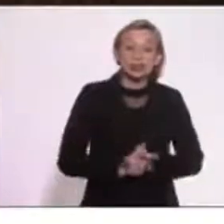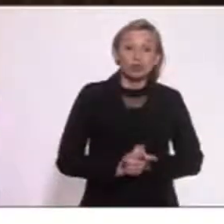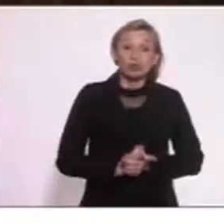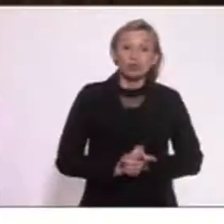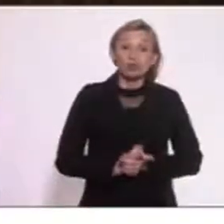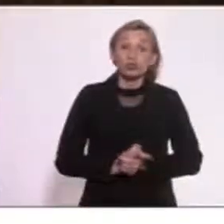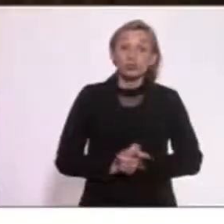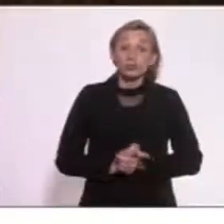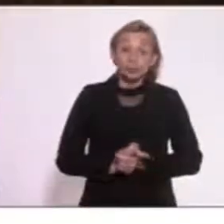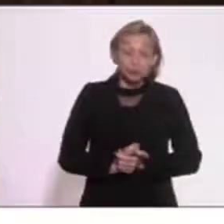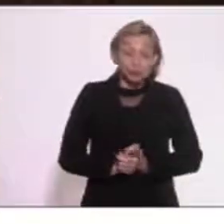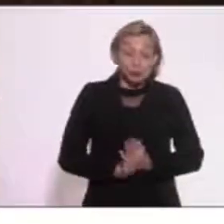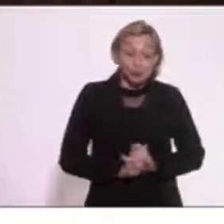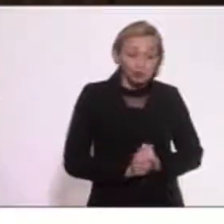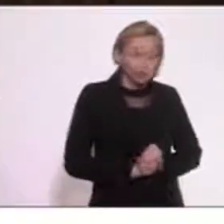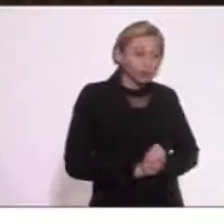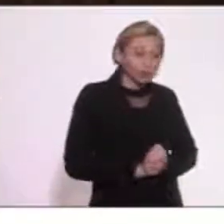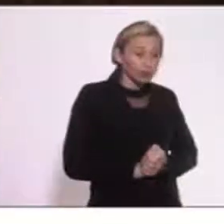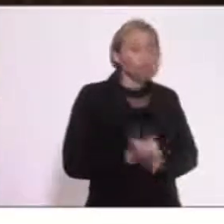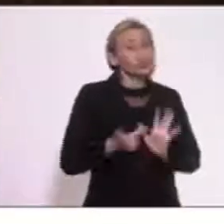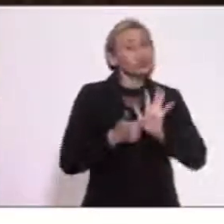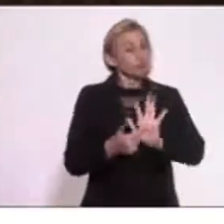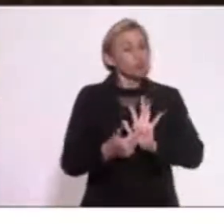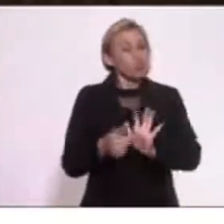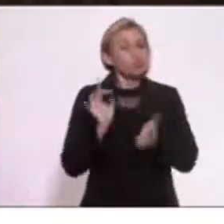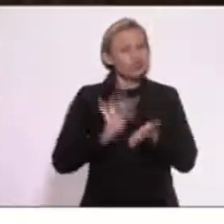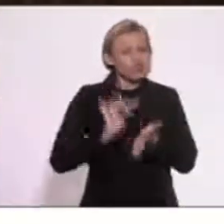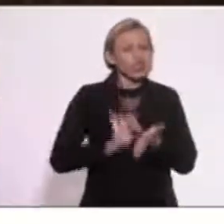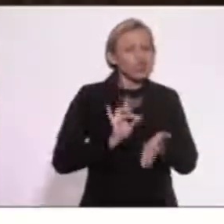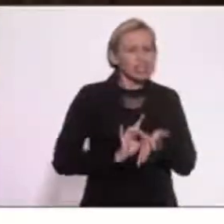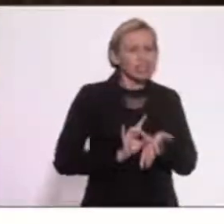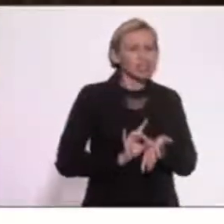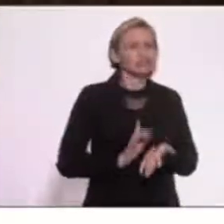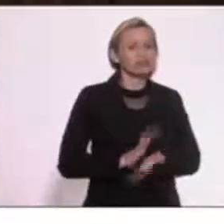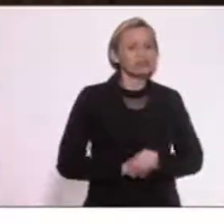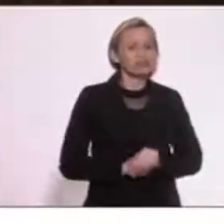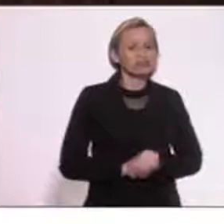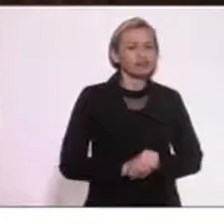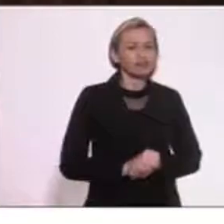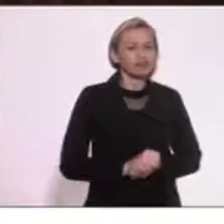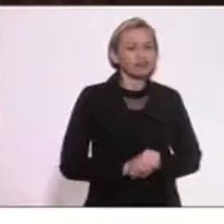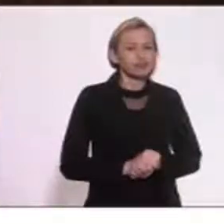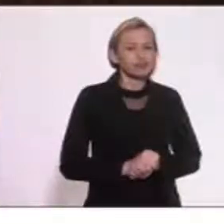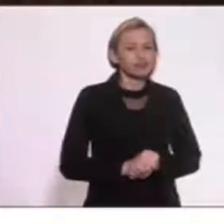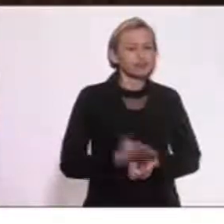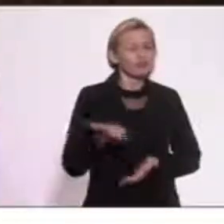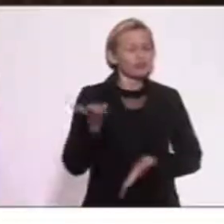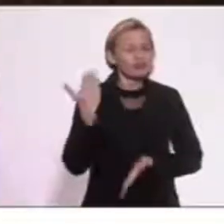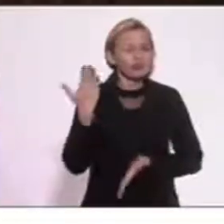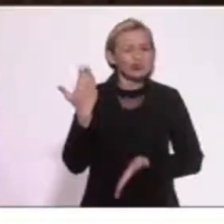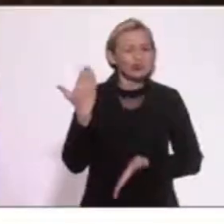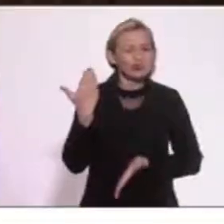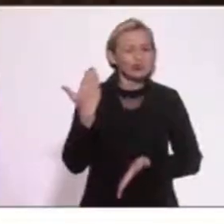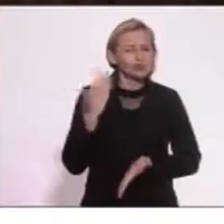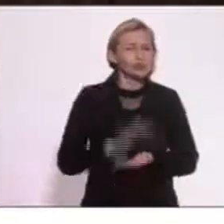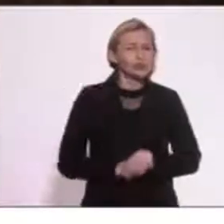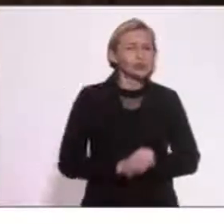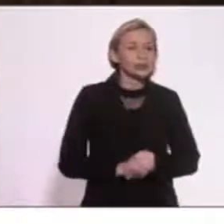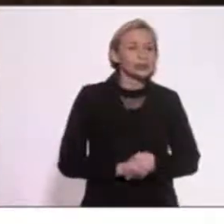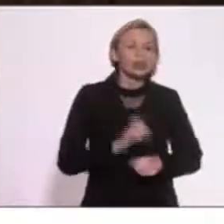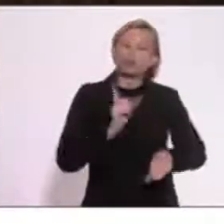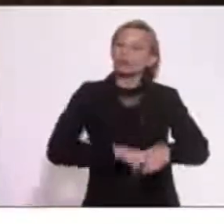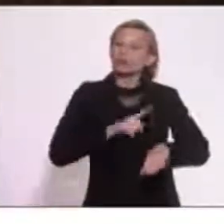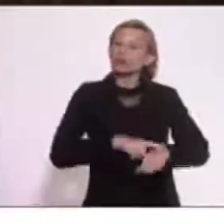coisa que nos mostra uma verdadeira incoerência, porque na época das eleições, do